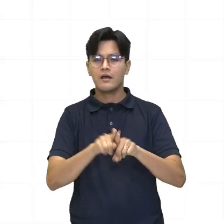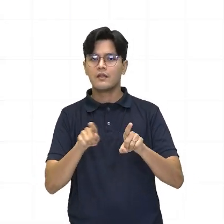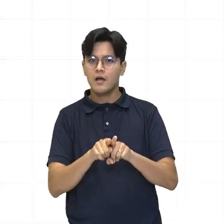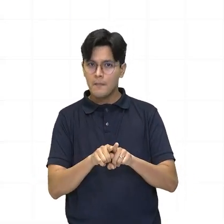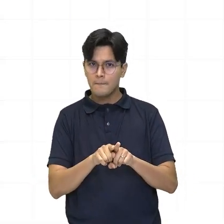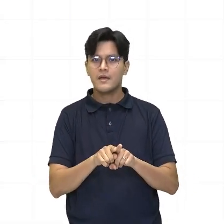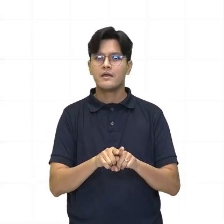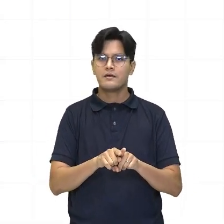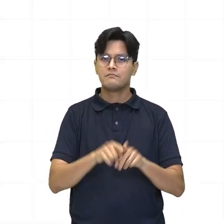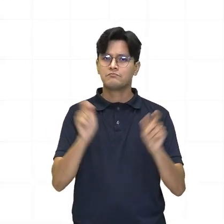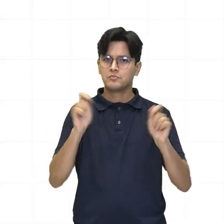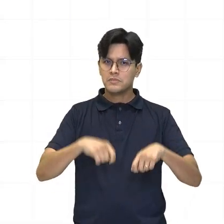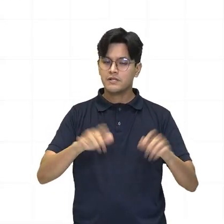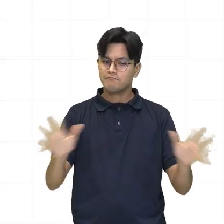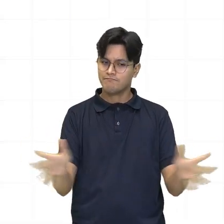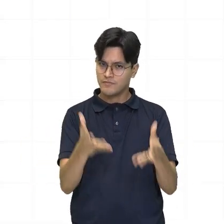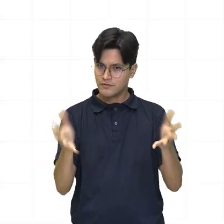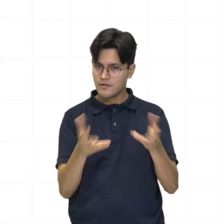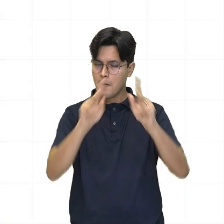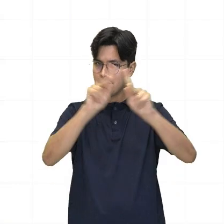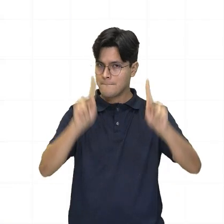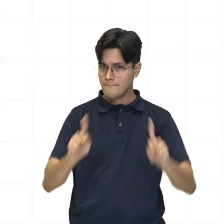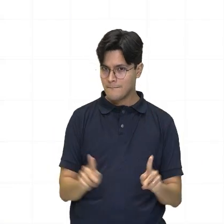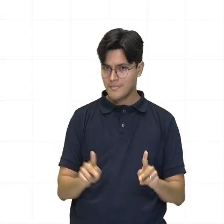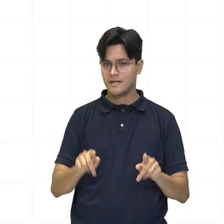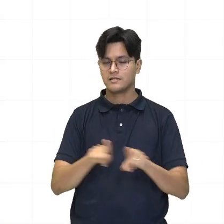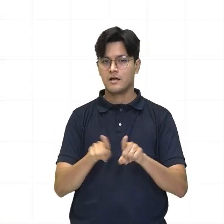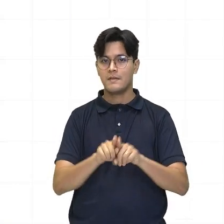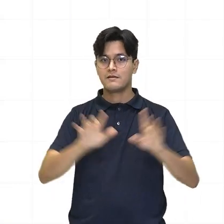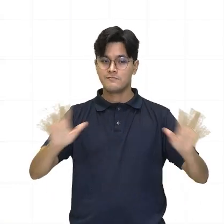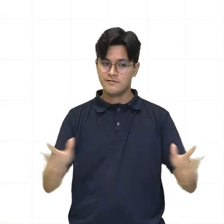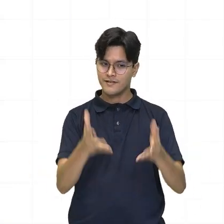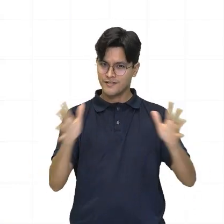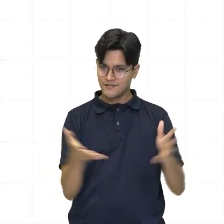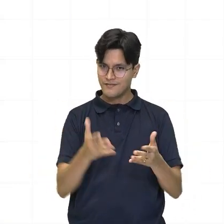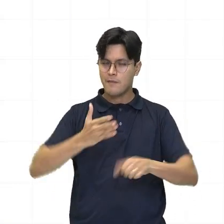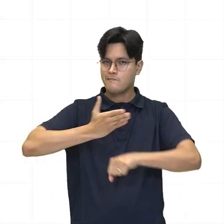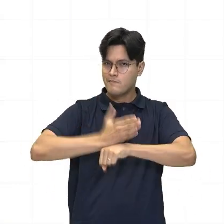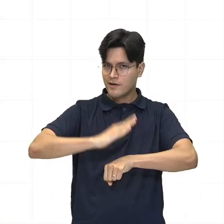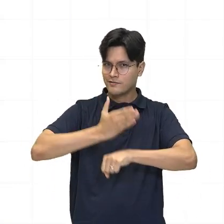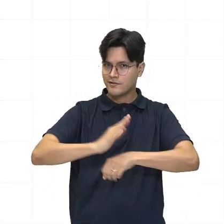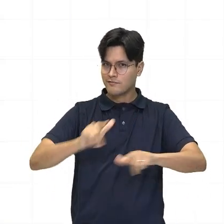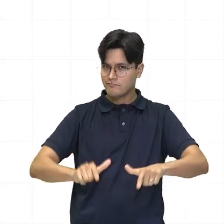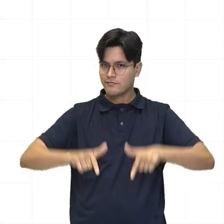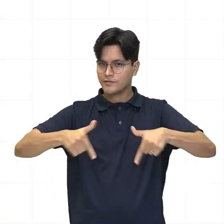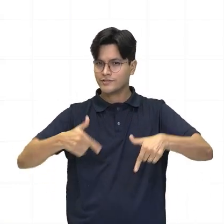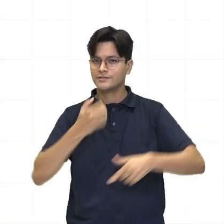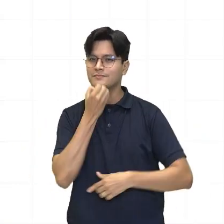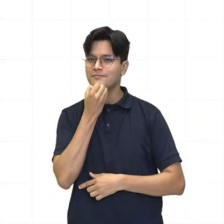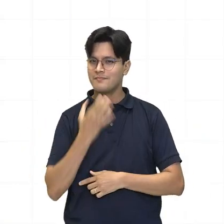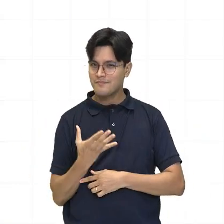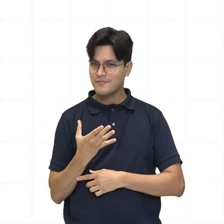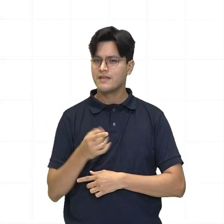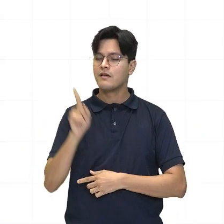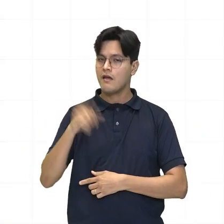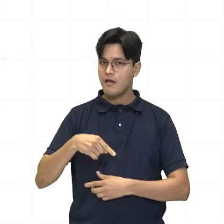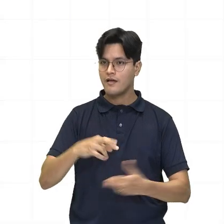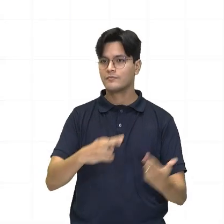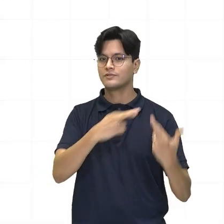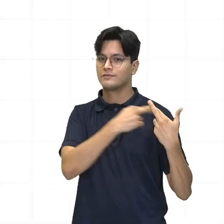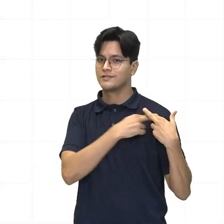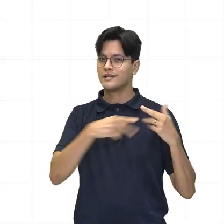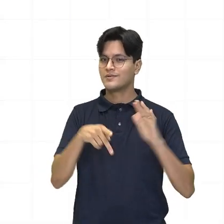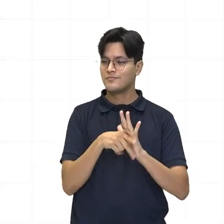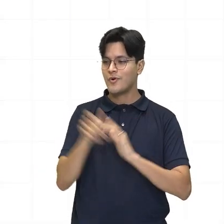e esperança, incentivar a prática do bem. estas são algumas das responsabilidades